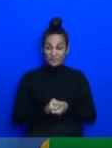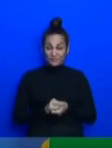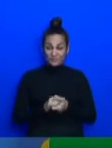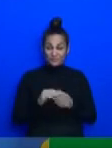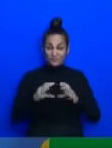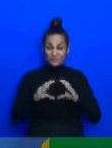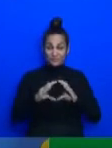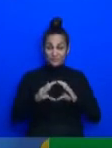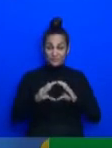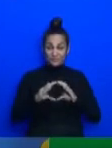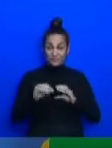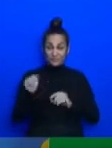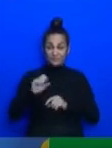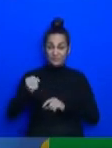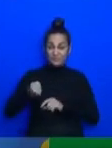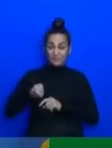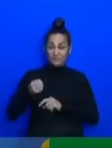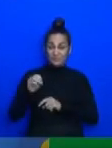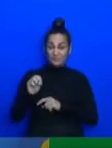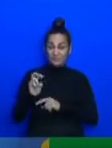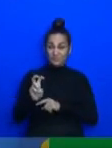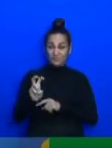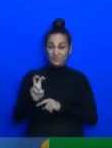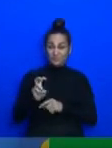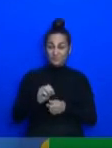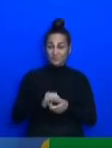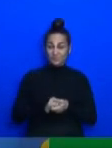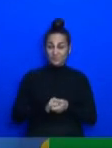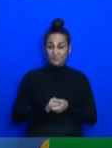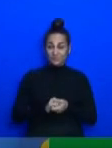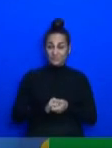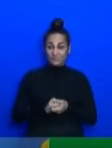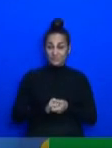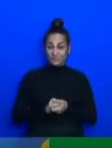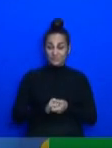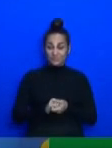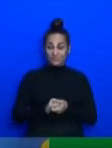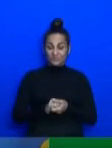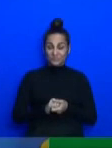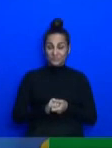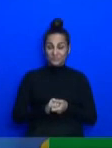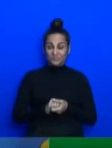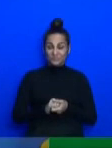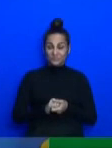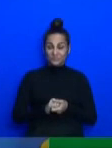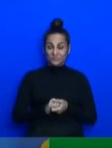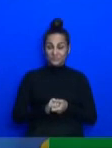Bola azul 05. Azul número 05.